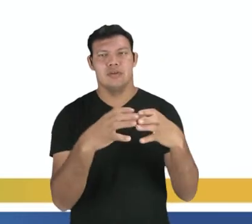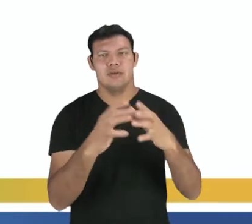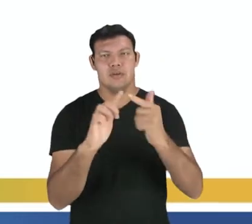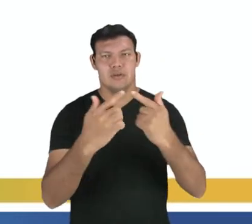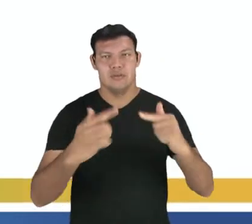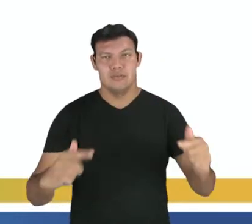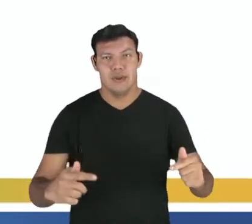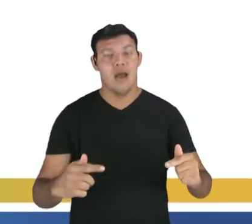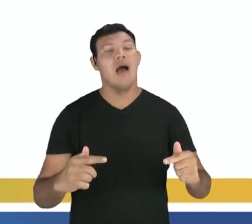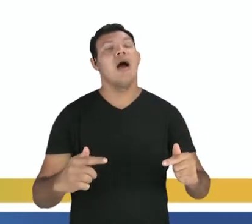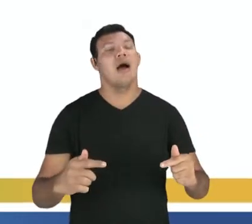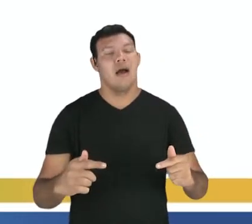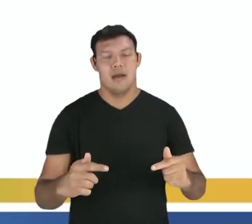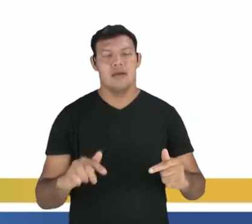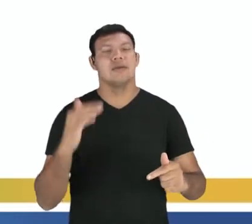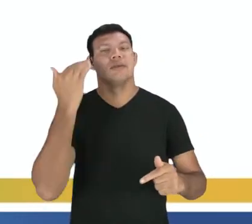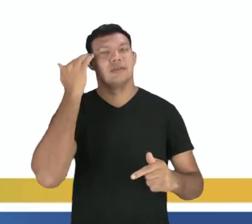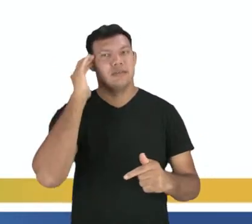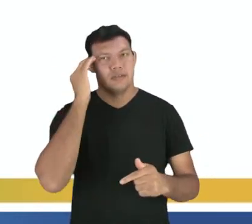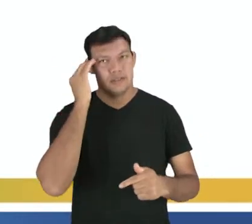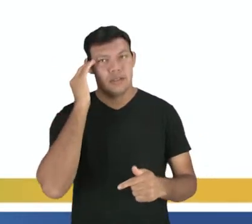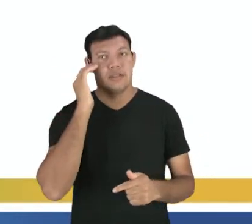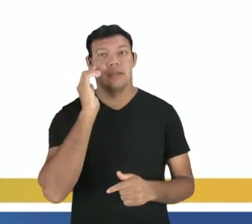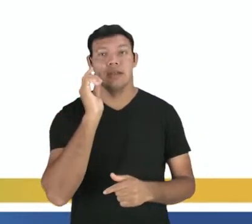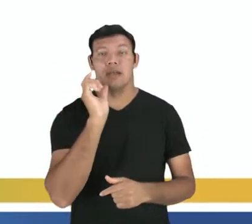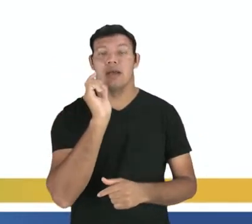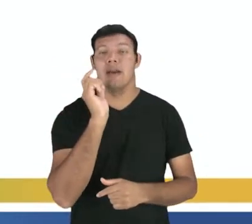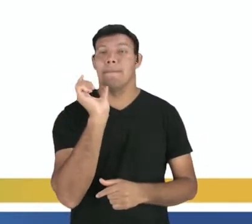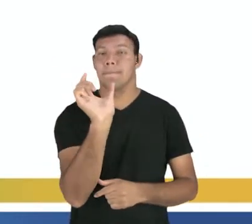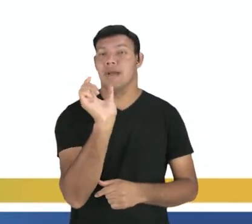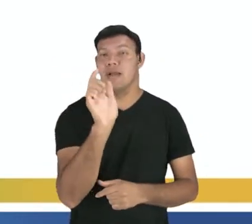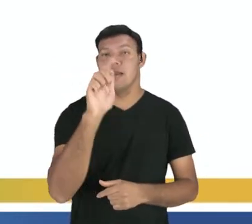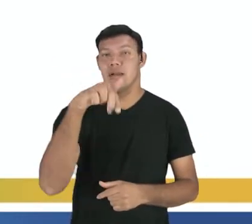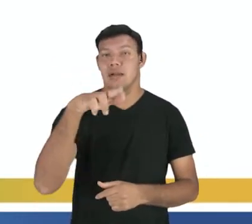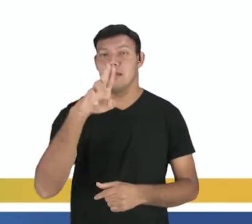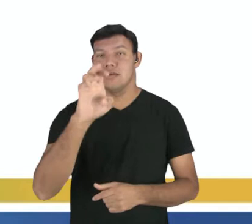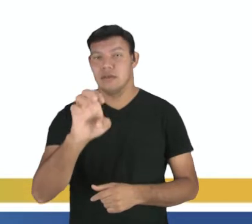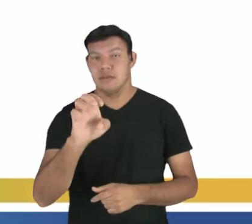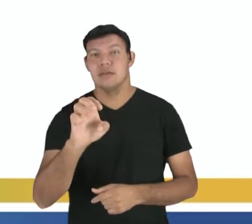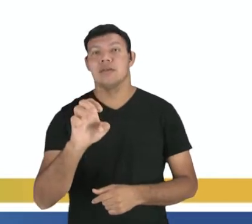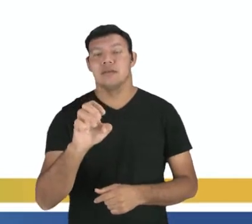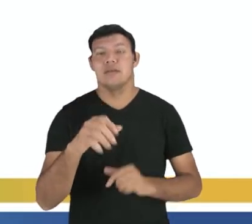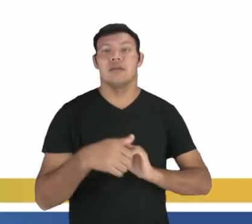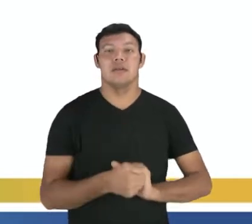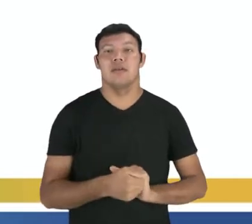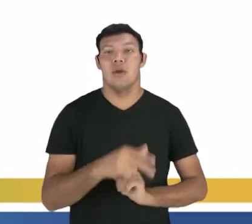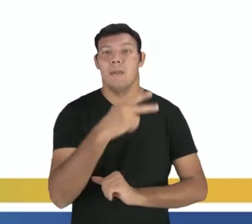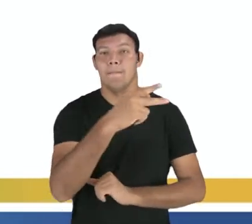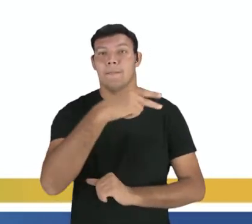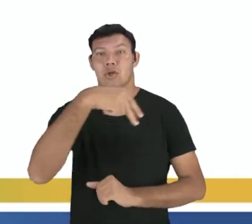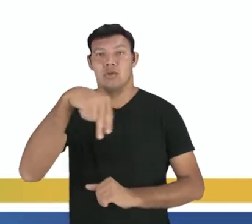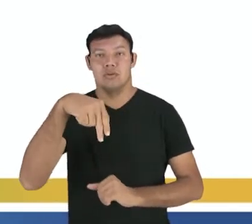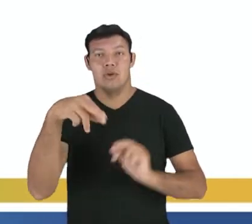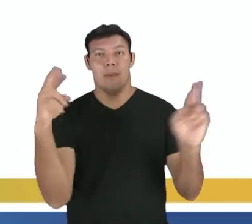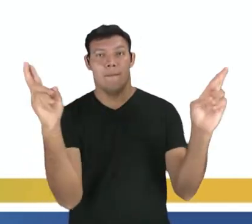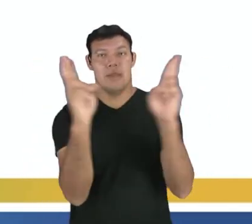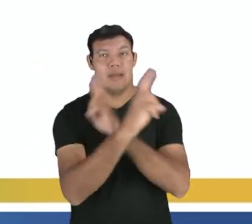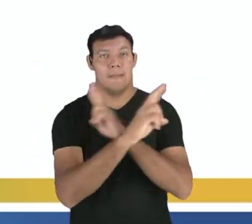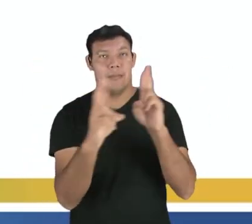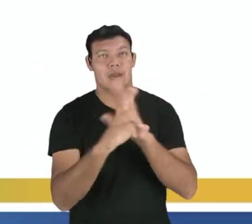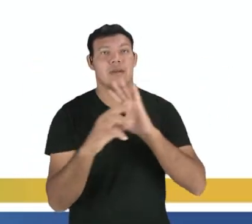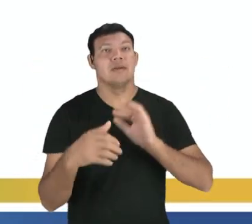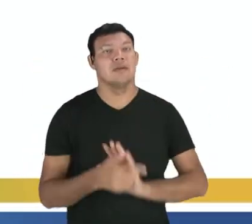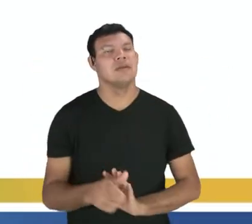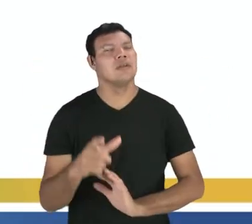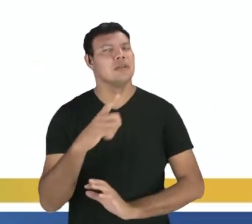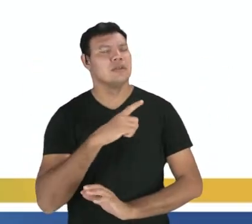a palavra que como pronome relativo. Olhem ao lado, tem um porco aqui. O porco pegou uma